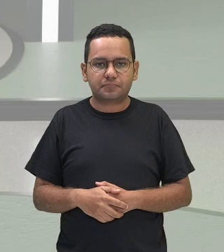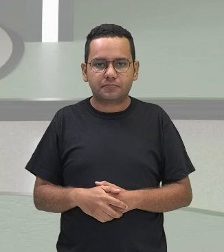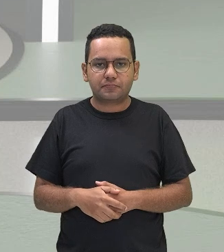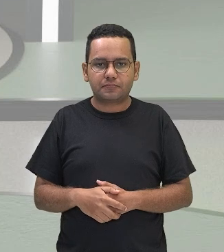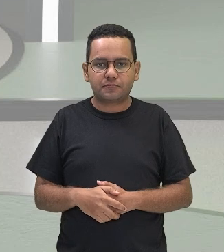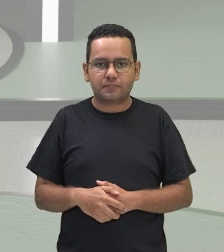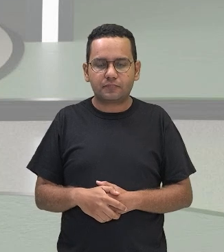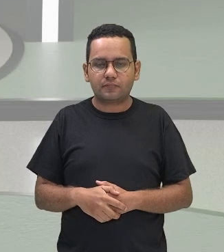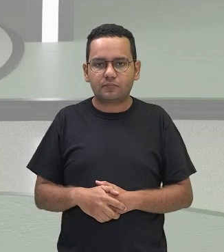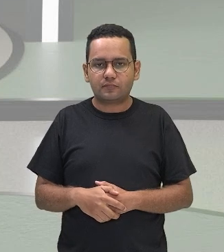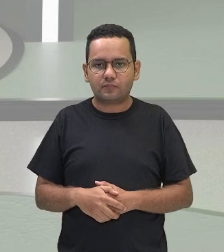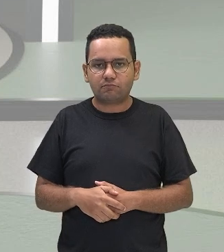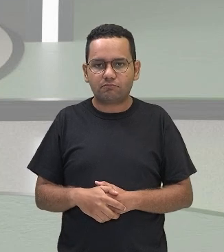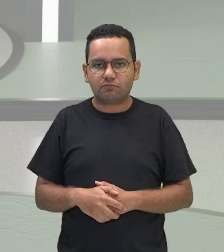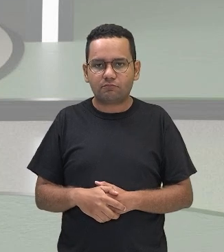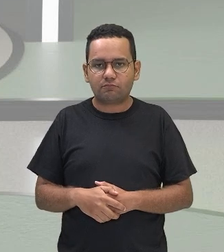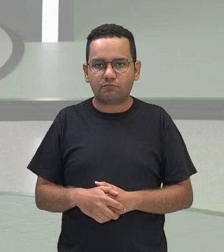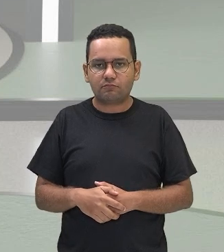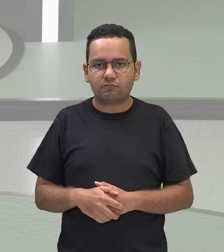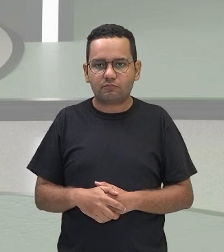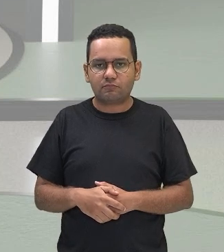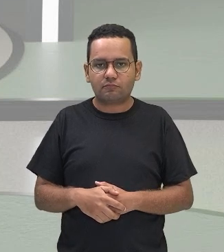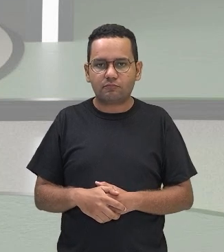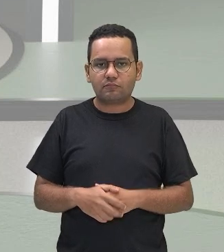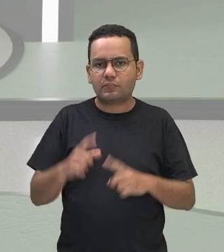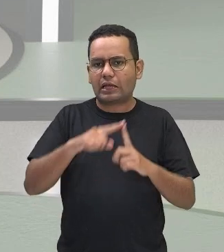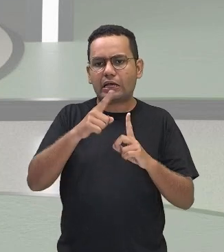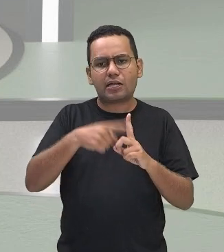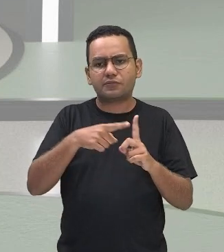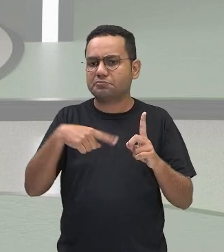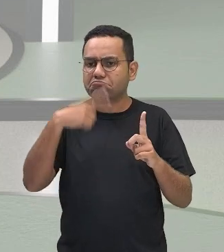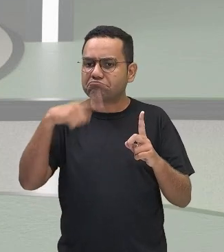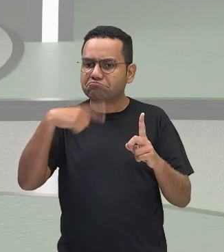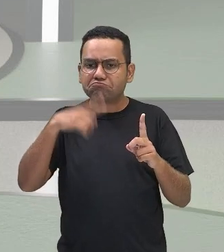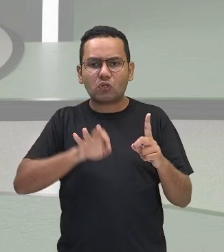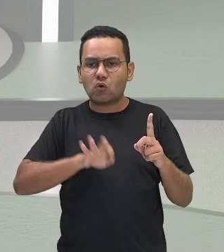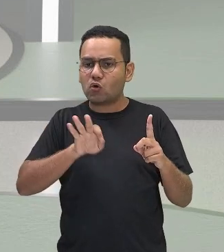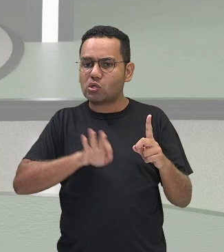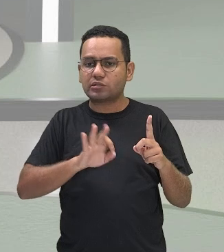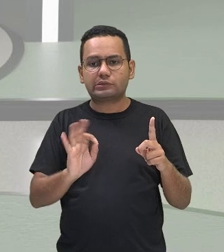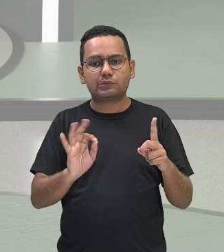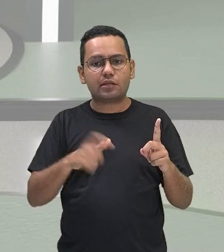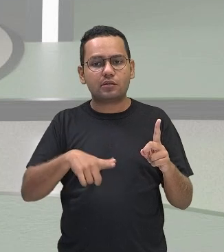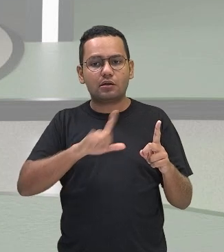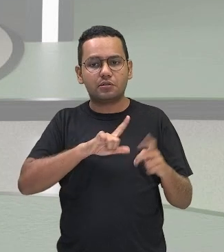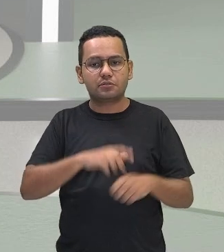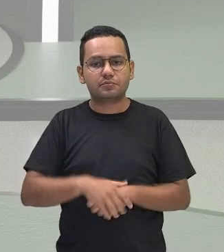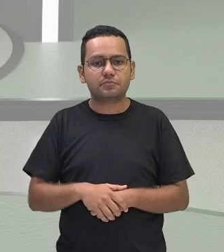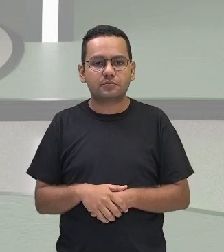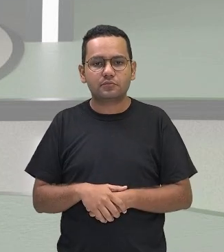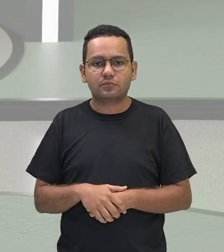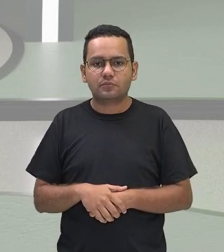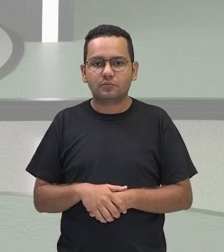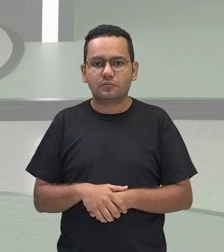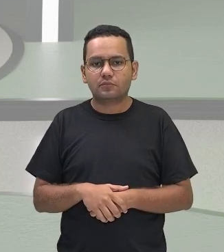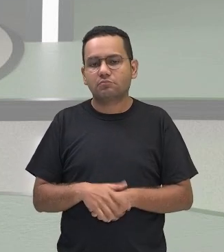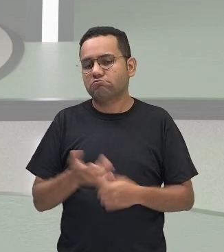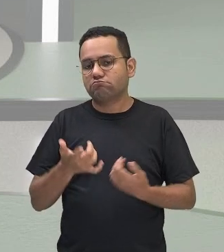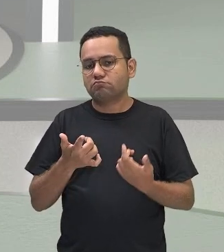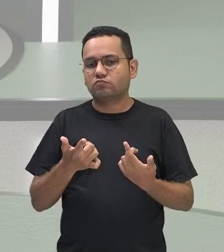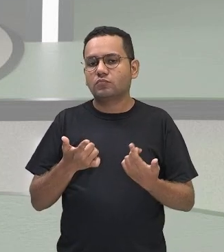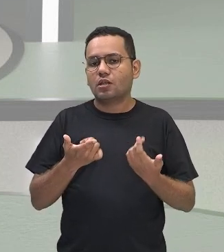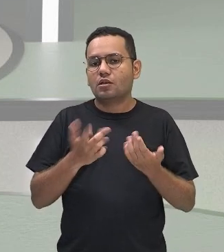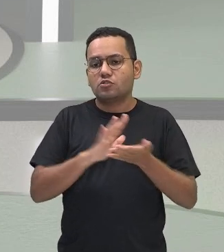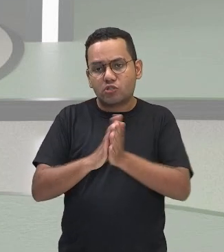infecções sexualmente transmissíveis, gestações, gravidez não planejadas, coerções, violência